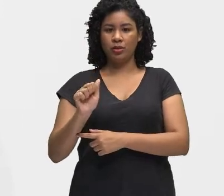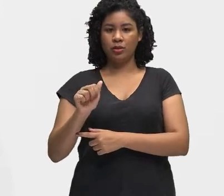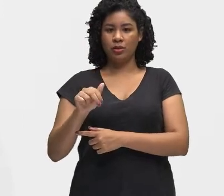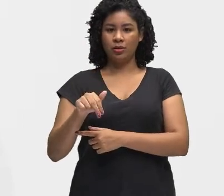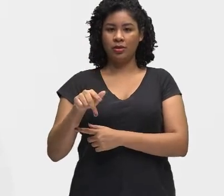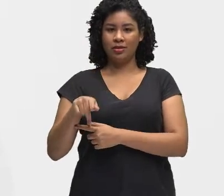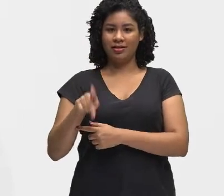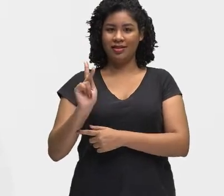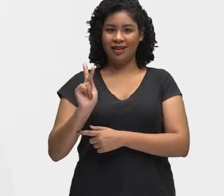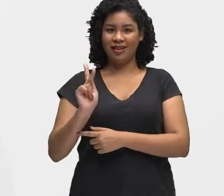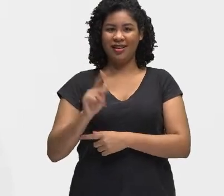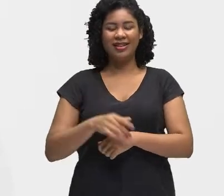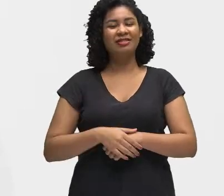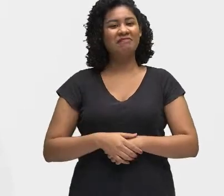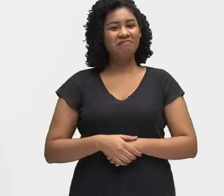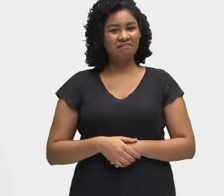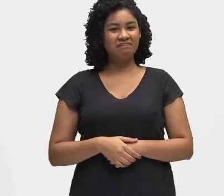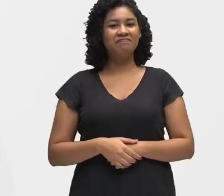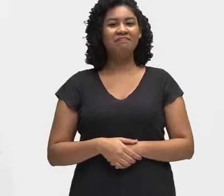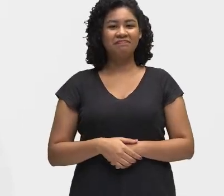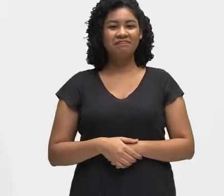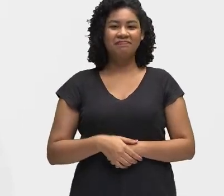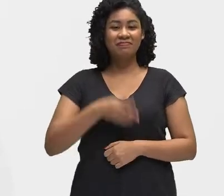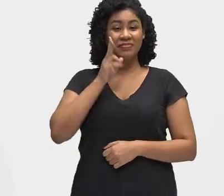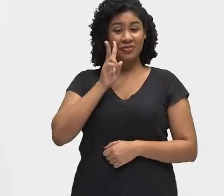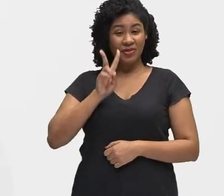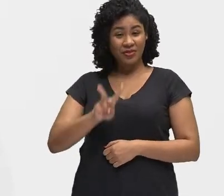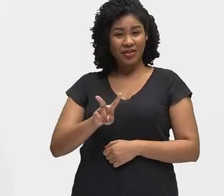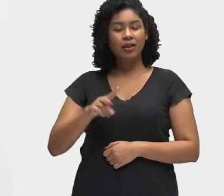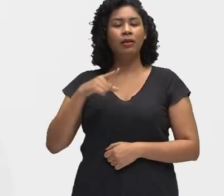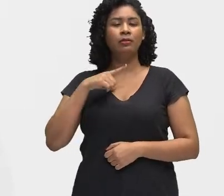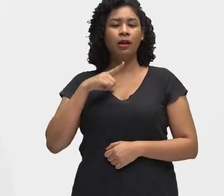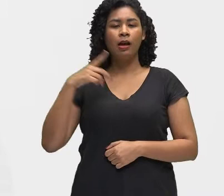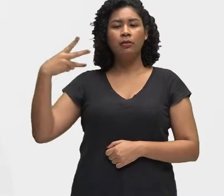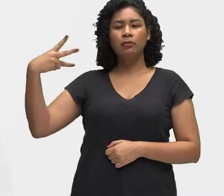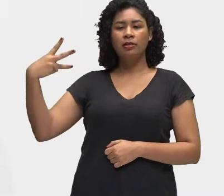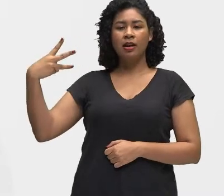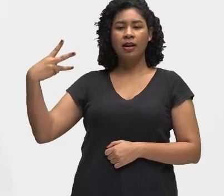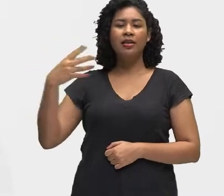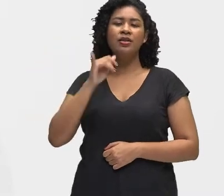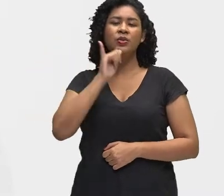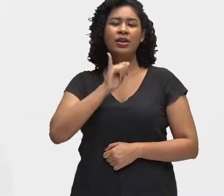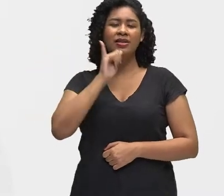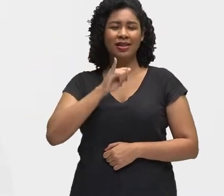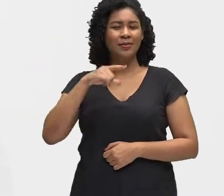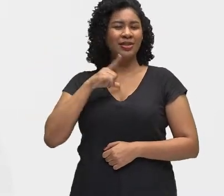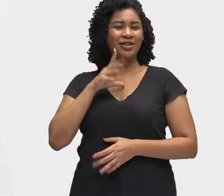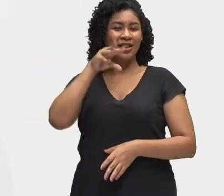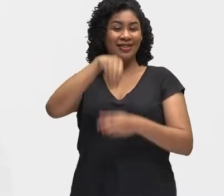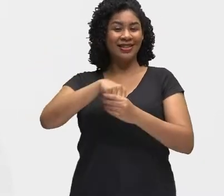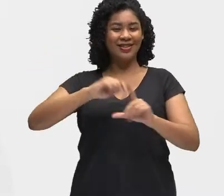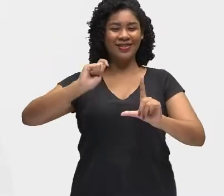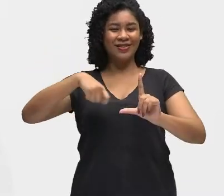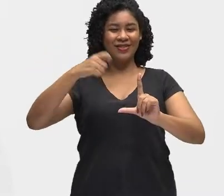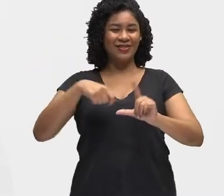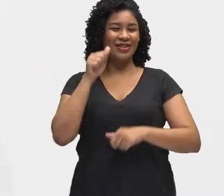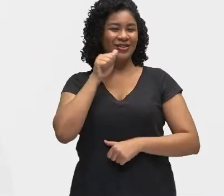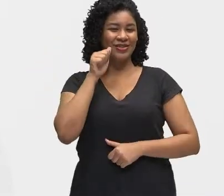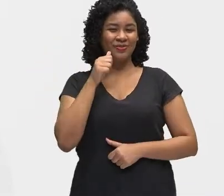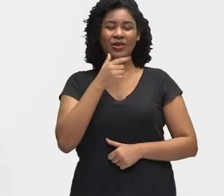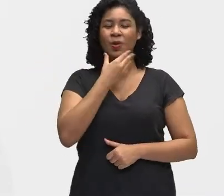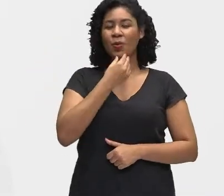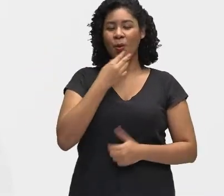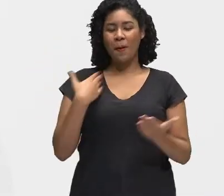drank, drank. Então, nós temos aí os 3 exemplos de verbos que nós vimos lá no nosso diálogo entre o Pedro e a